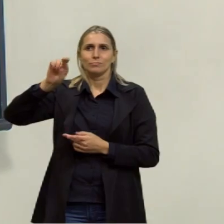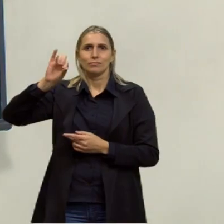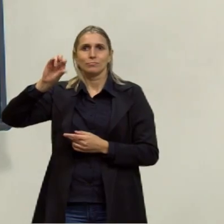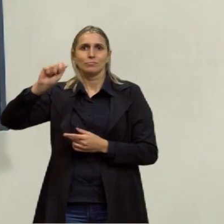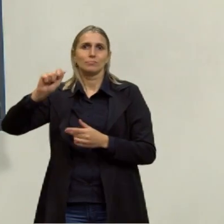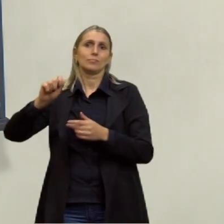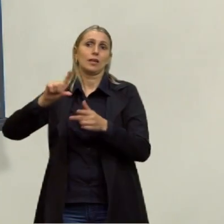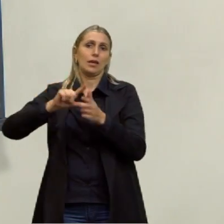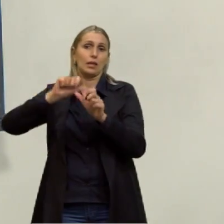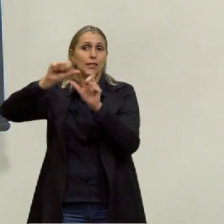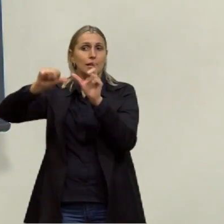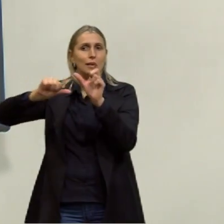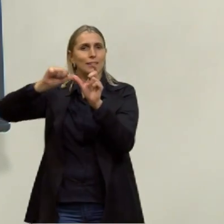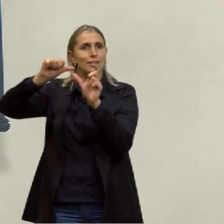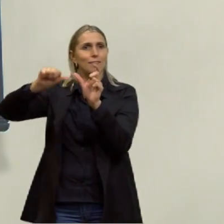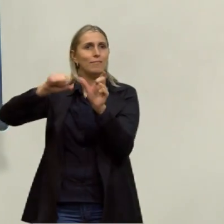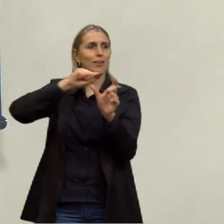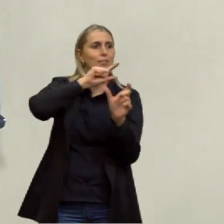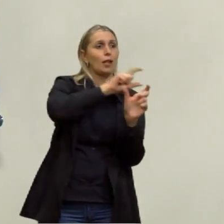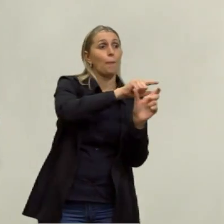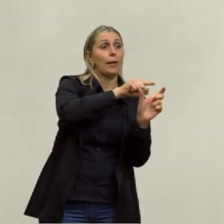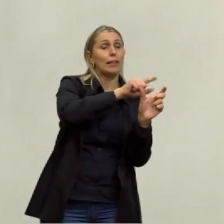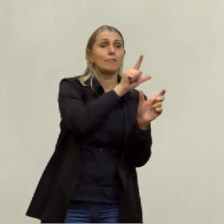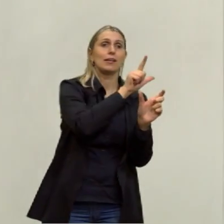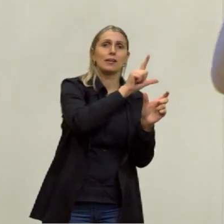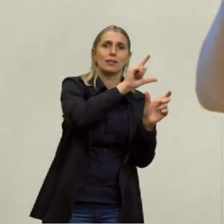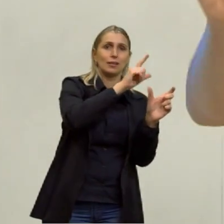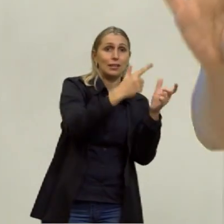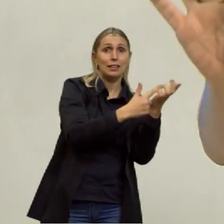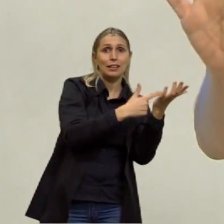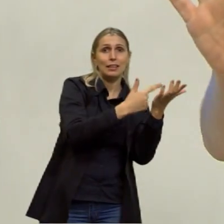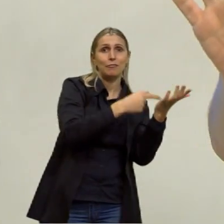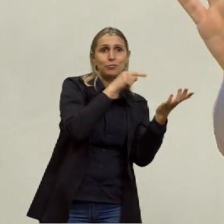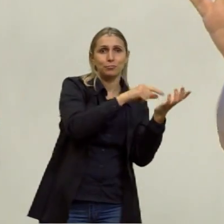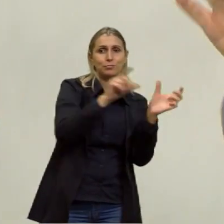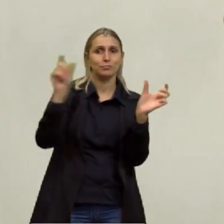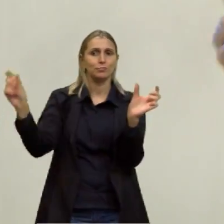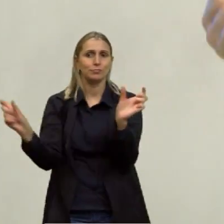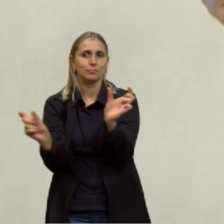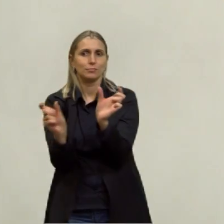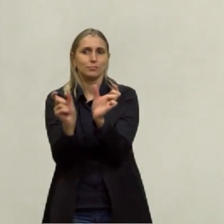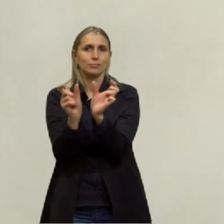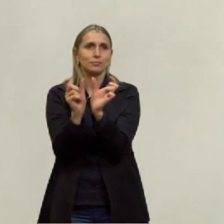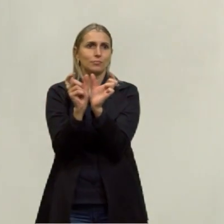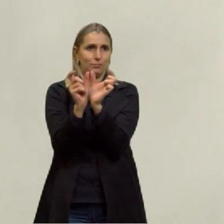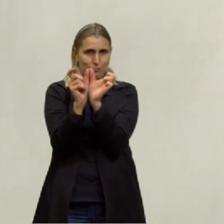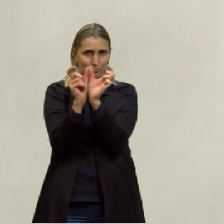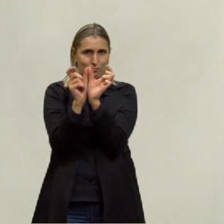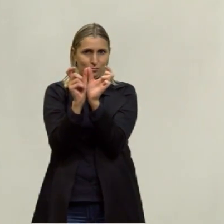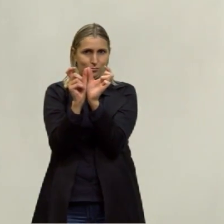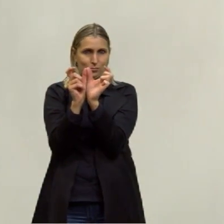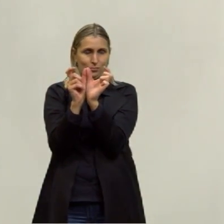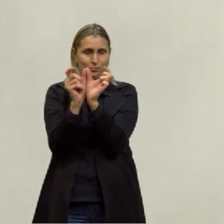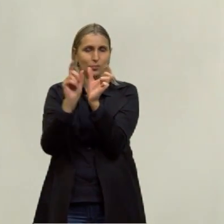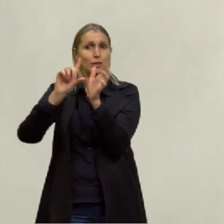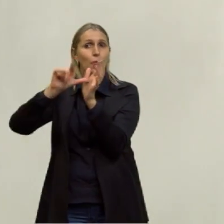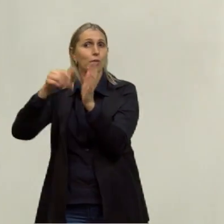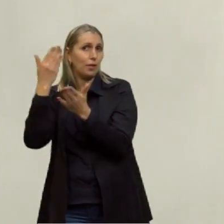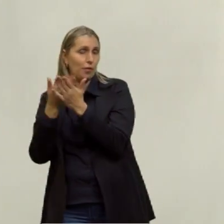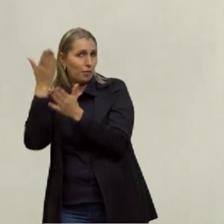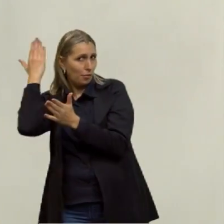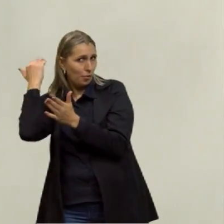derivado de livro apareceu de livro acrescenta um sufixo que a gente já viu na aula passada